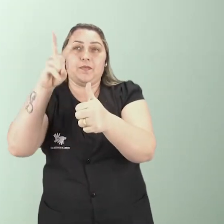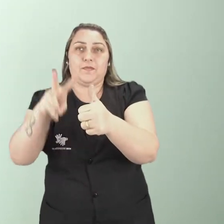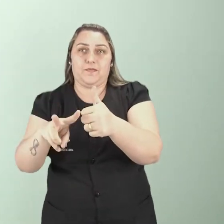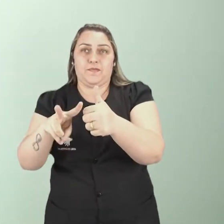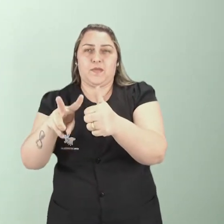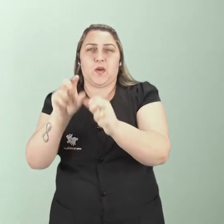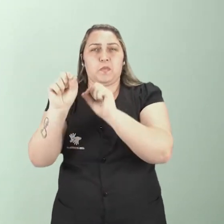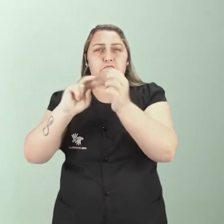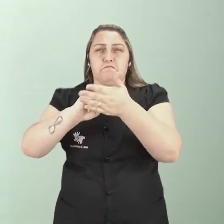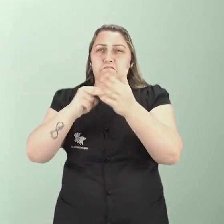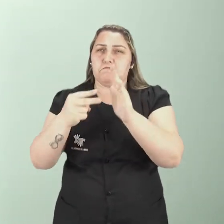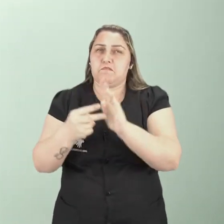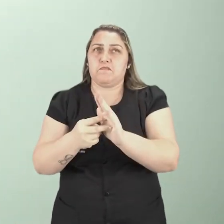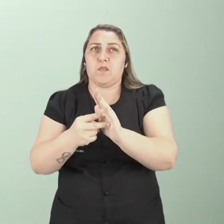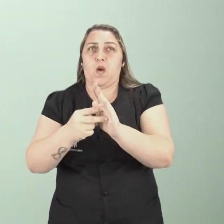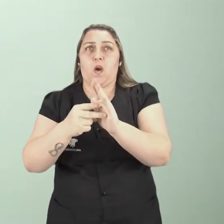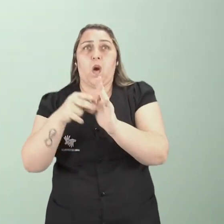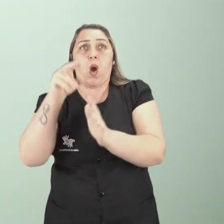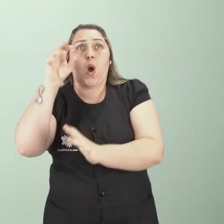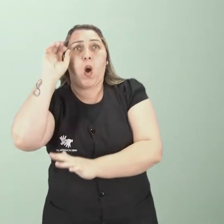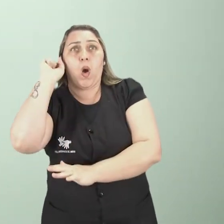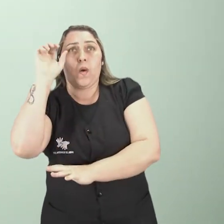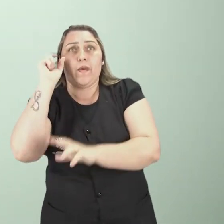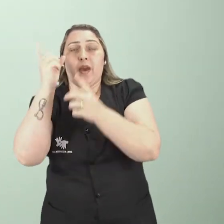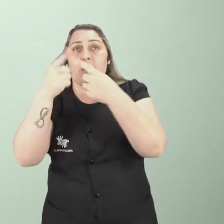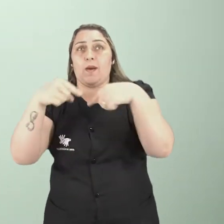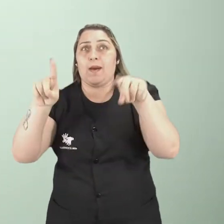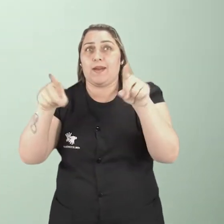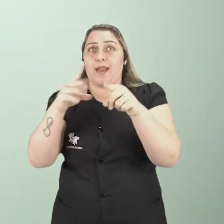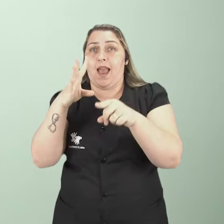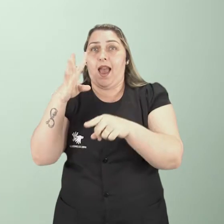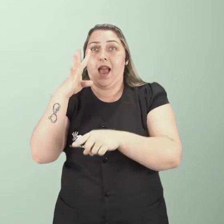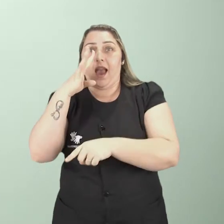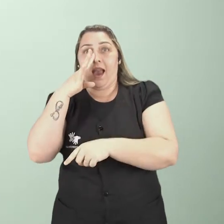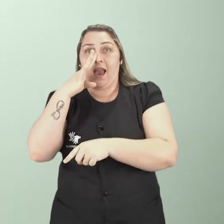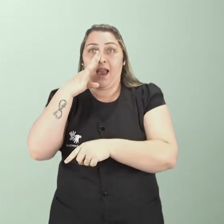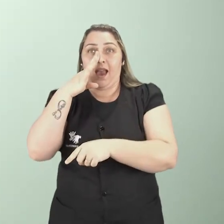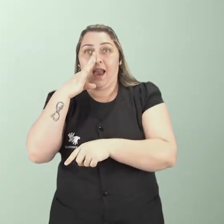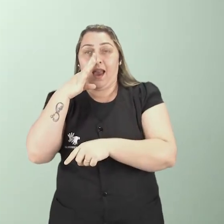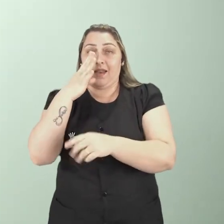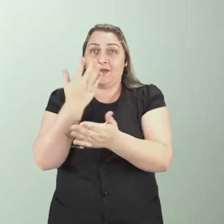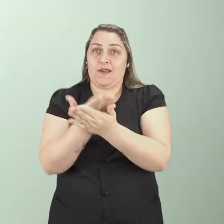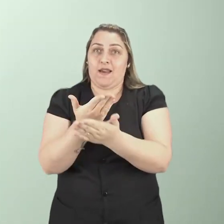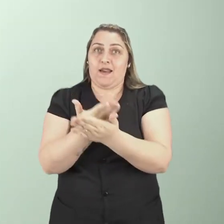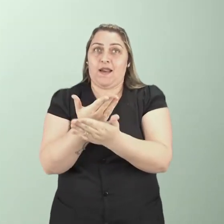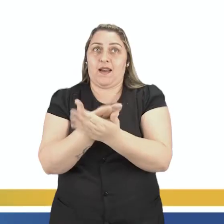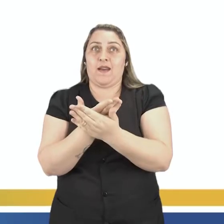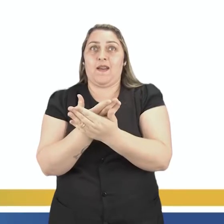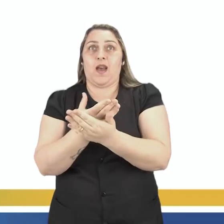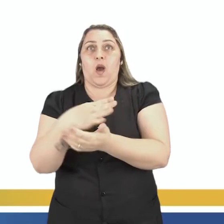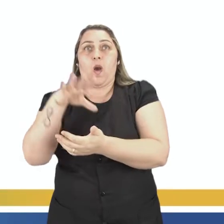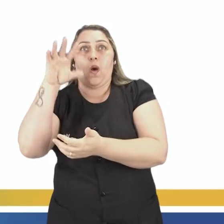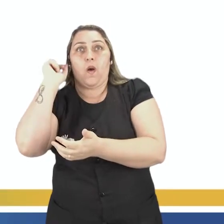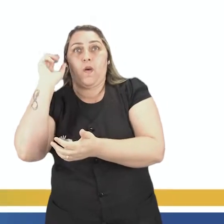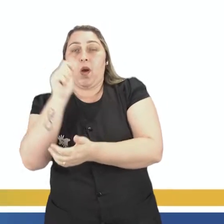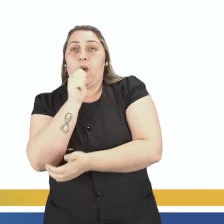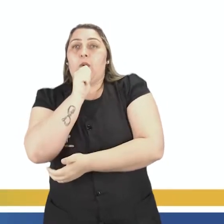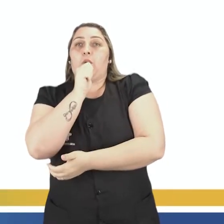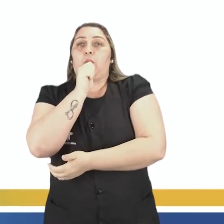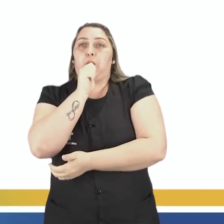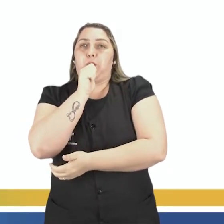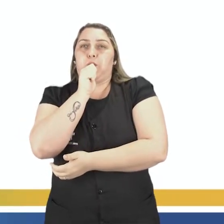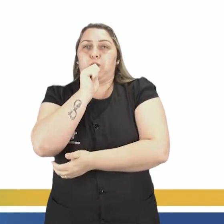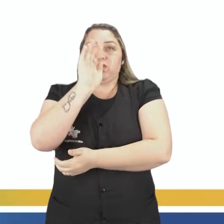introdução. Ouvir uma música, assistir a essa aula, ouvir o apito